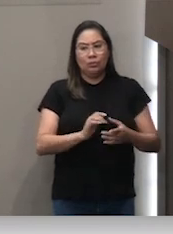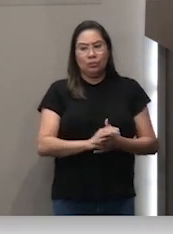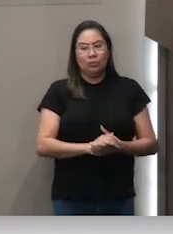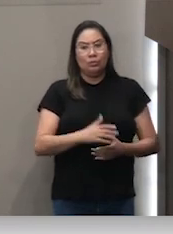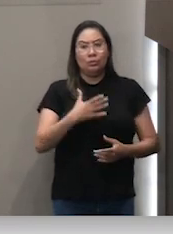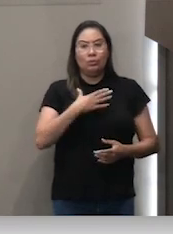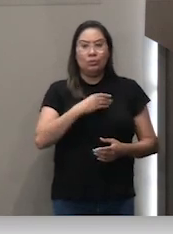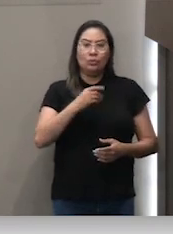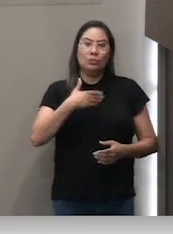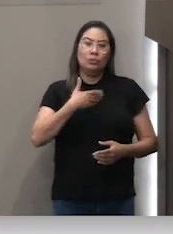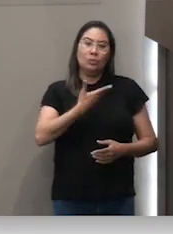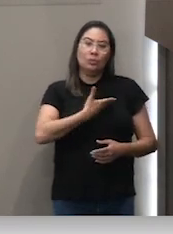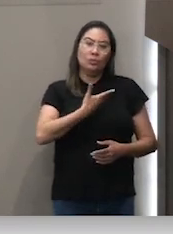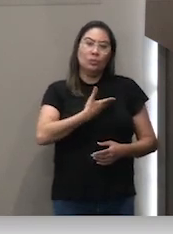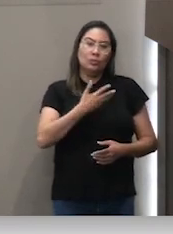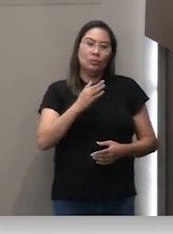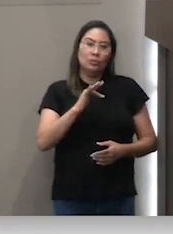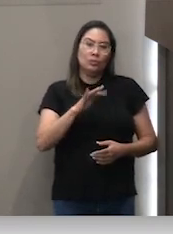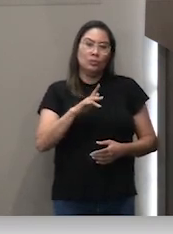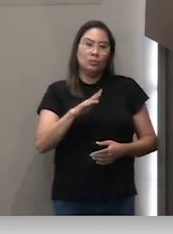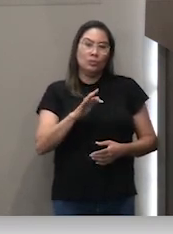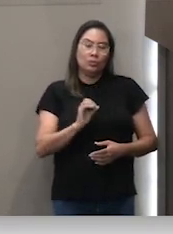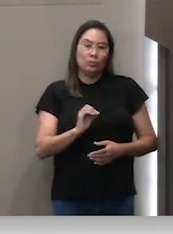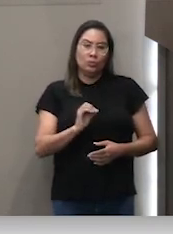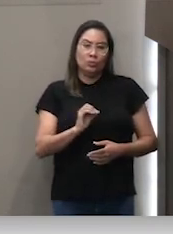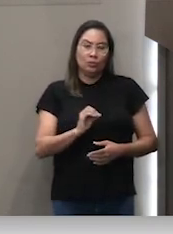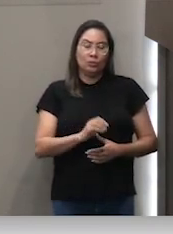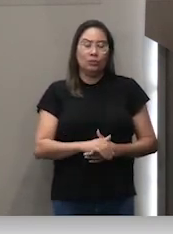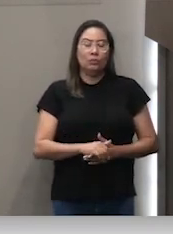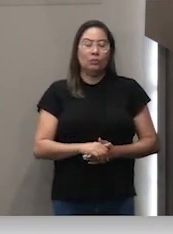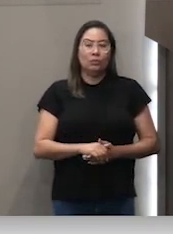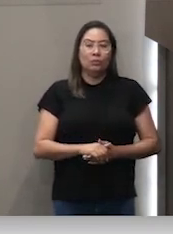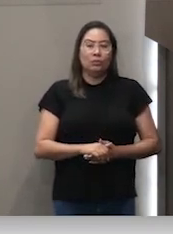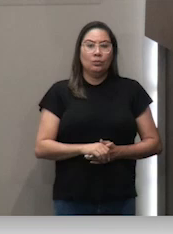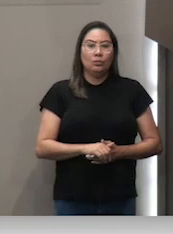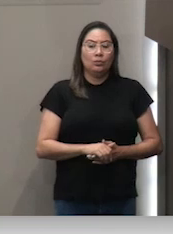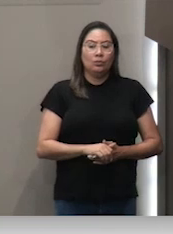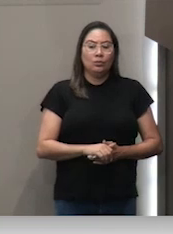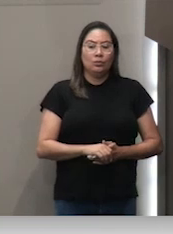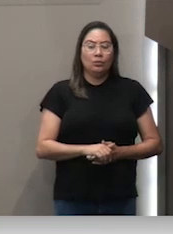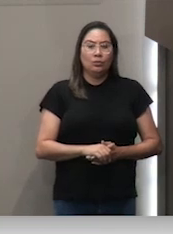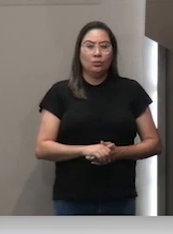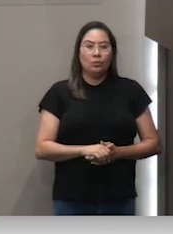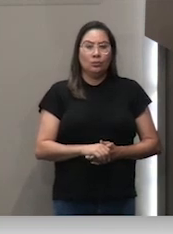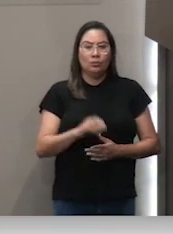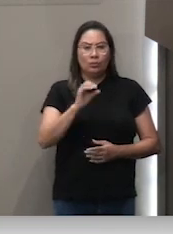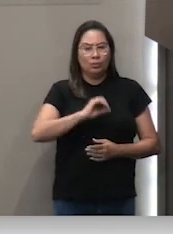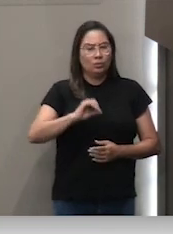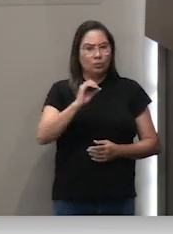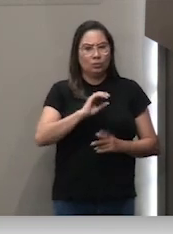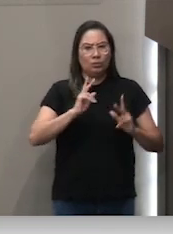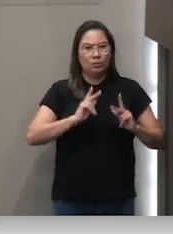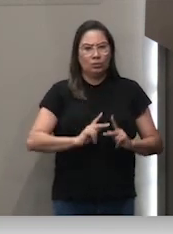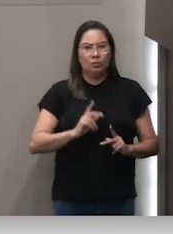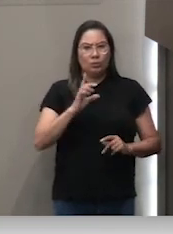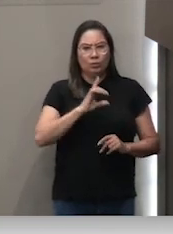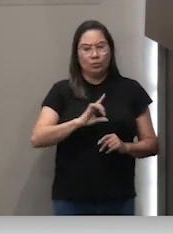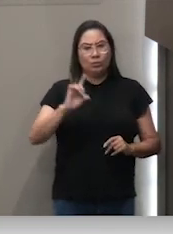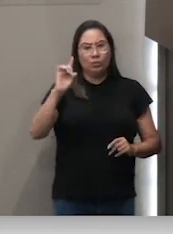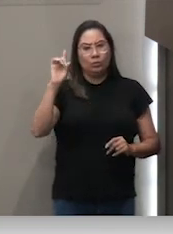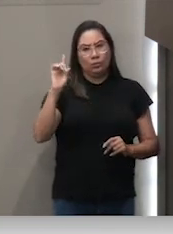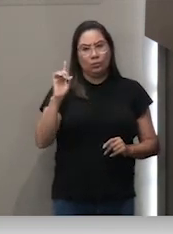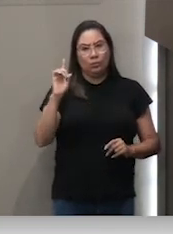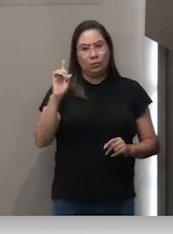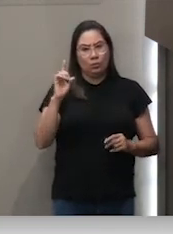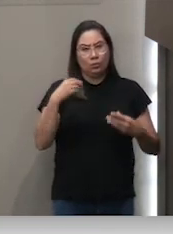do filho do meu amigo Fifo, né? Do Heitor, uma excelente pessoa, que Deus dê